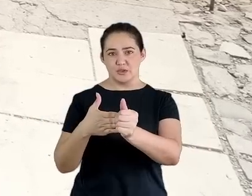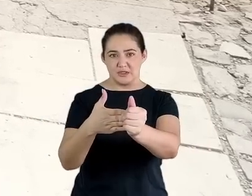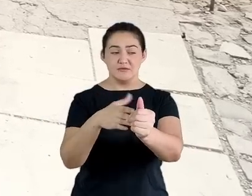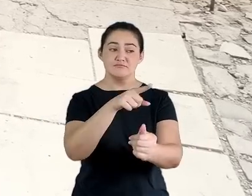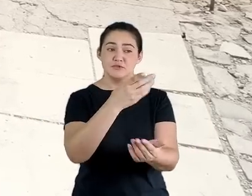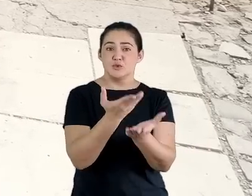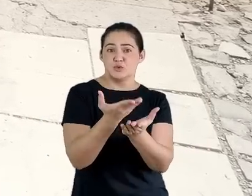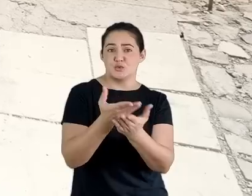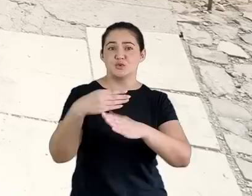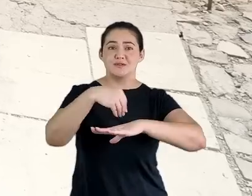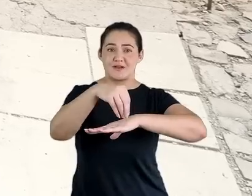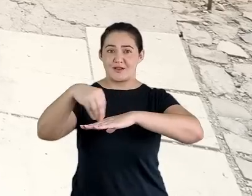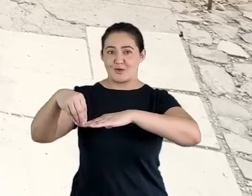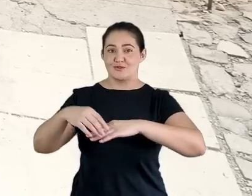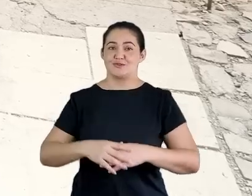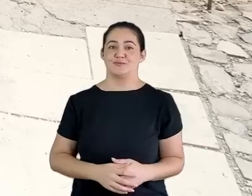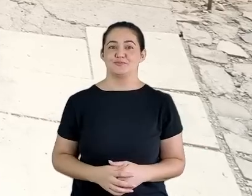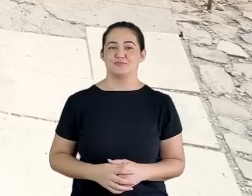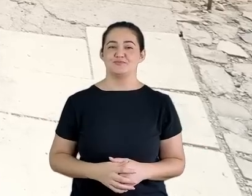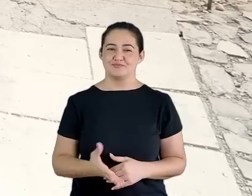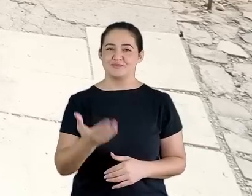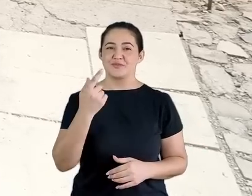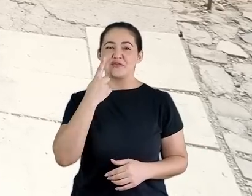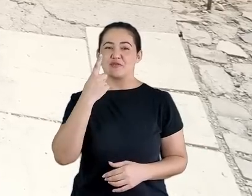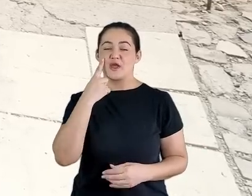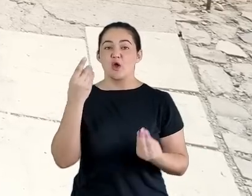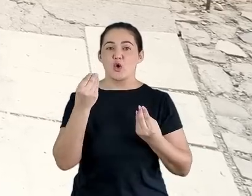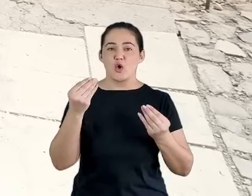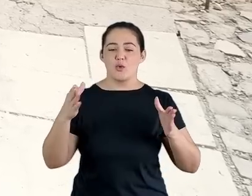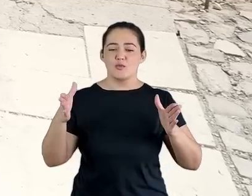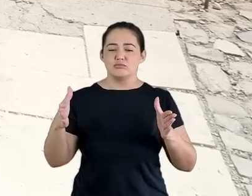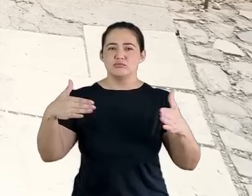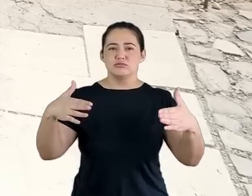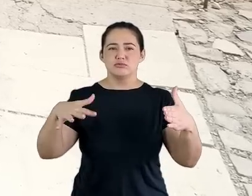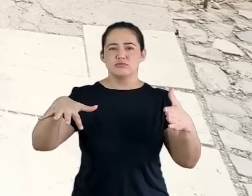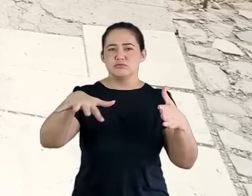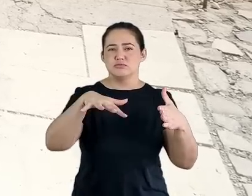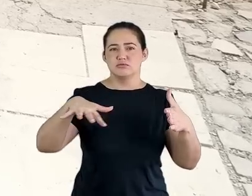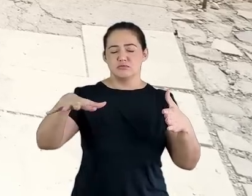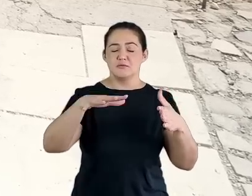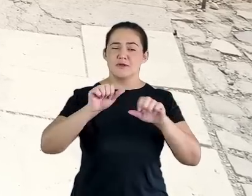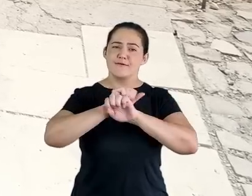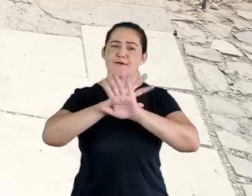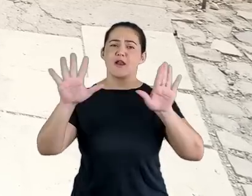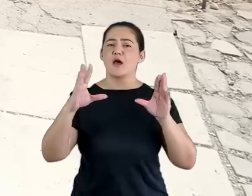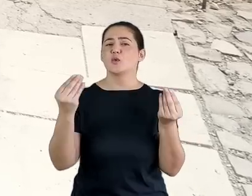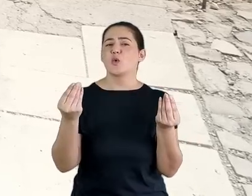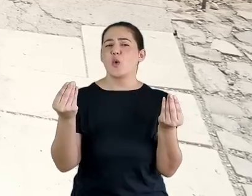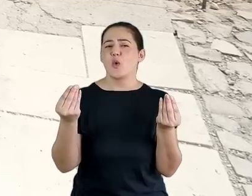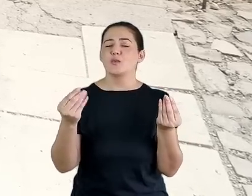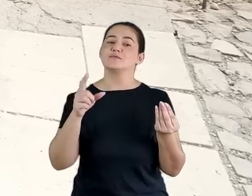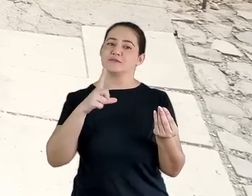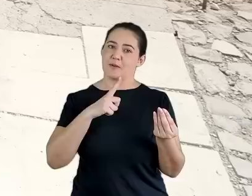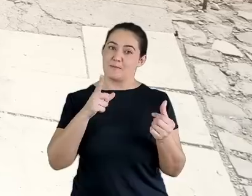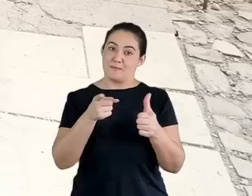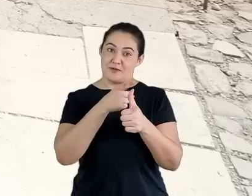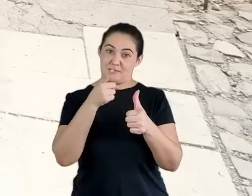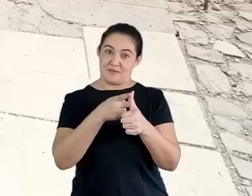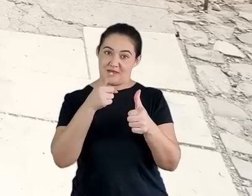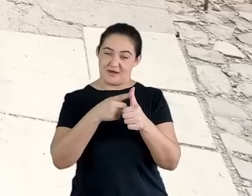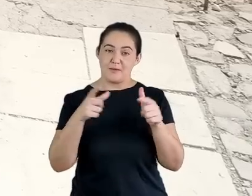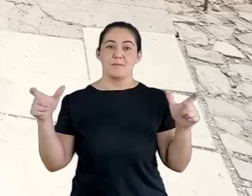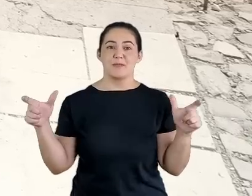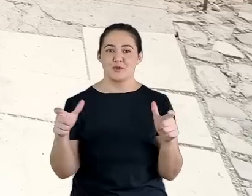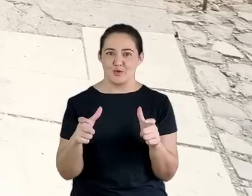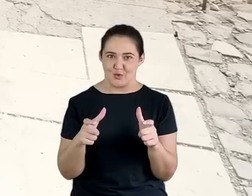arqueologia. E nós vamos ver um pouquinho desse complexo. Como estamos fazendo nos programas anteriores, para ficar mais claro para você, nós vamos mostrar primeiramente